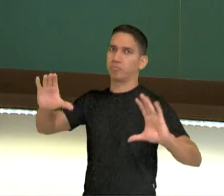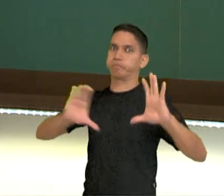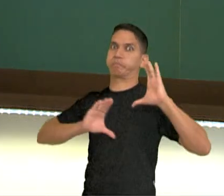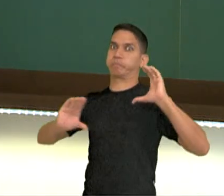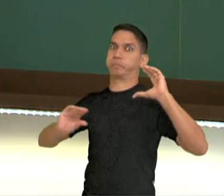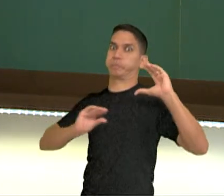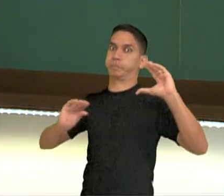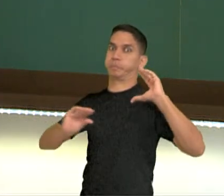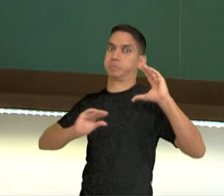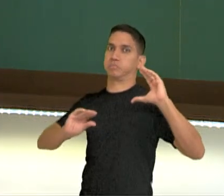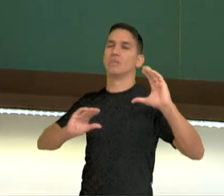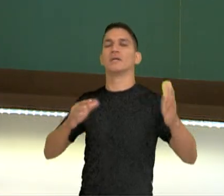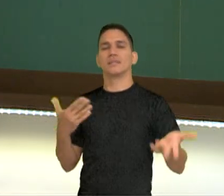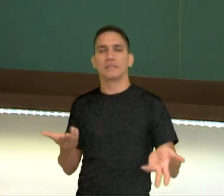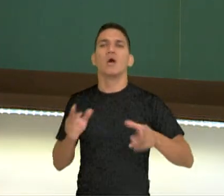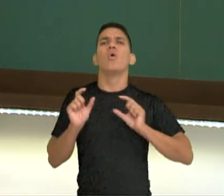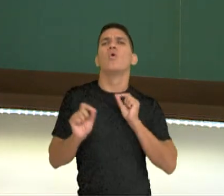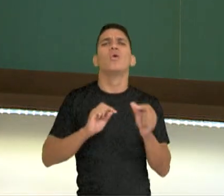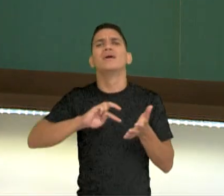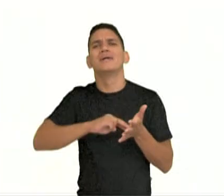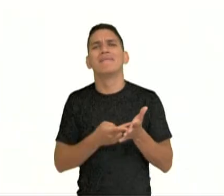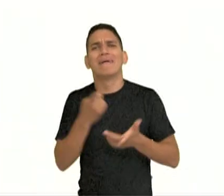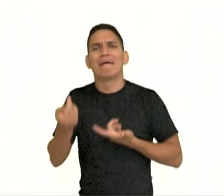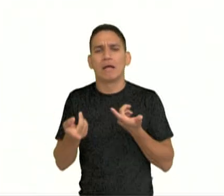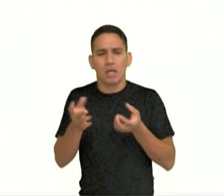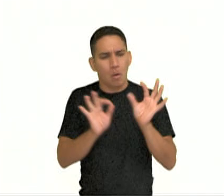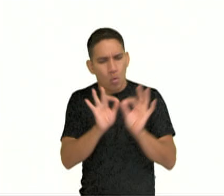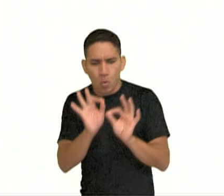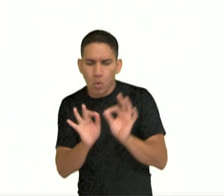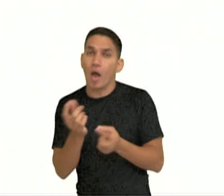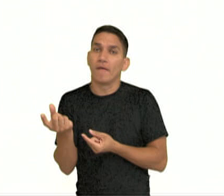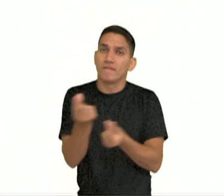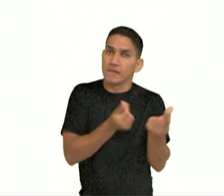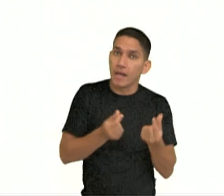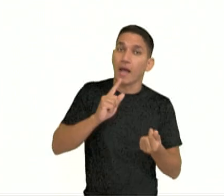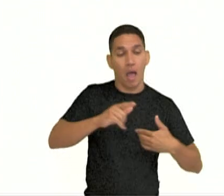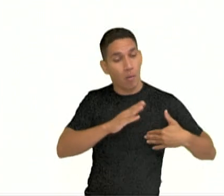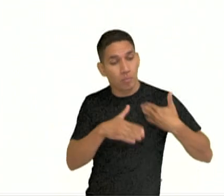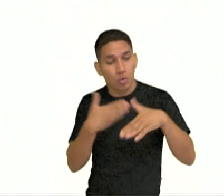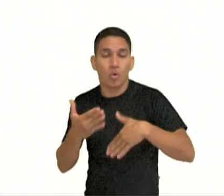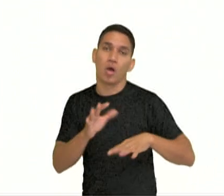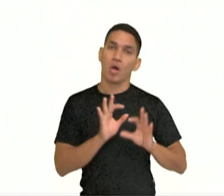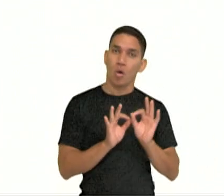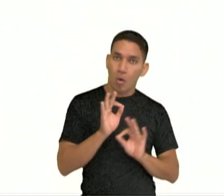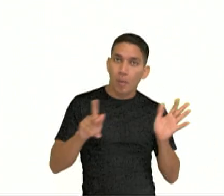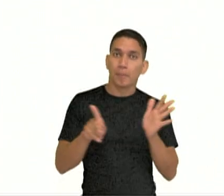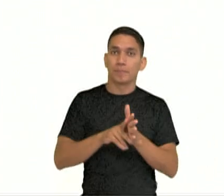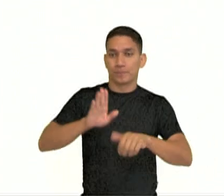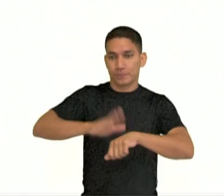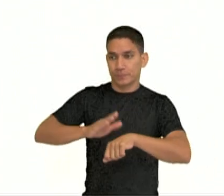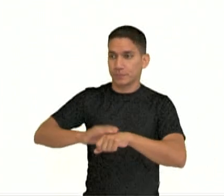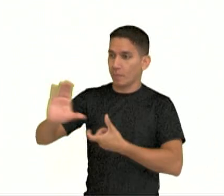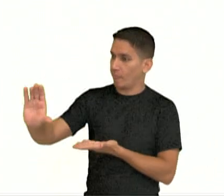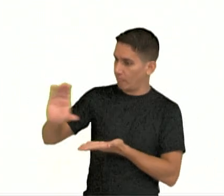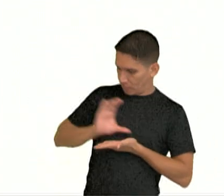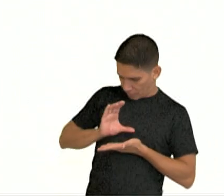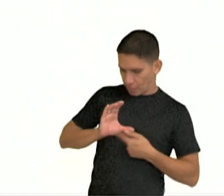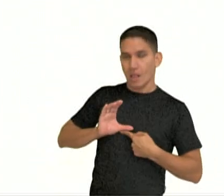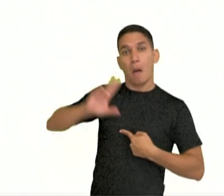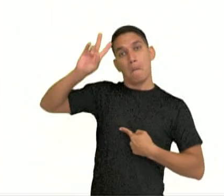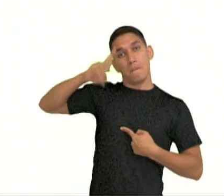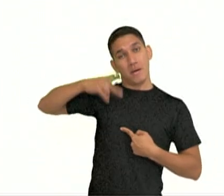metas. Então, o que é um planejamento financeiro? É um processo, então, de organização das receitas pessoais